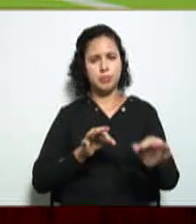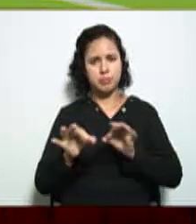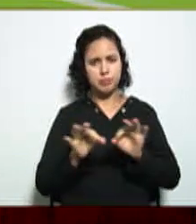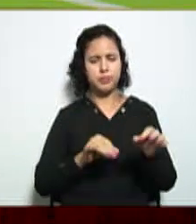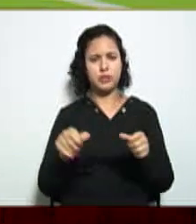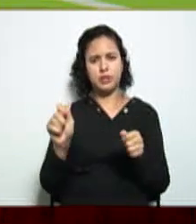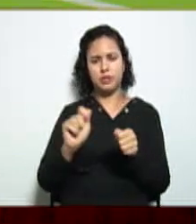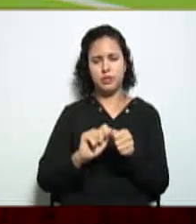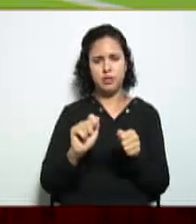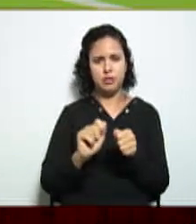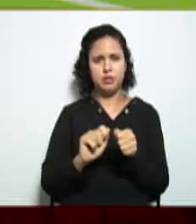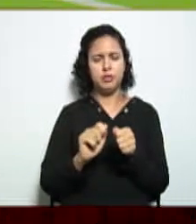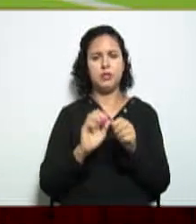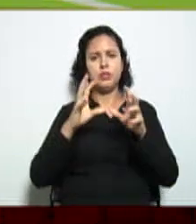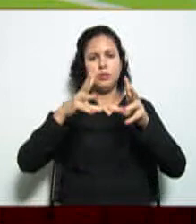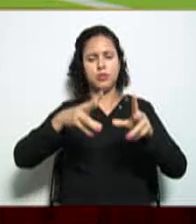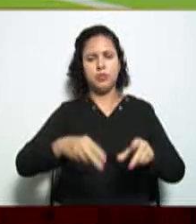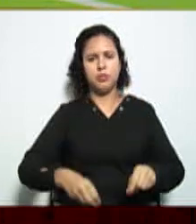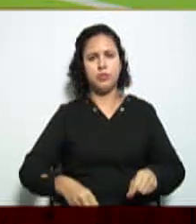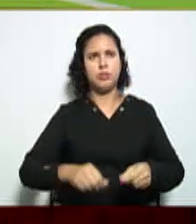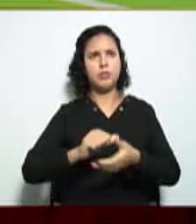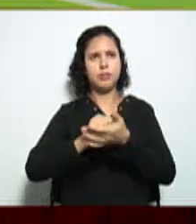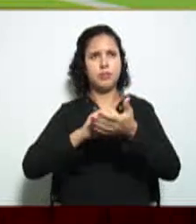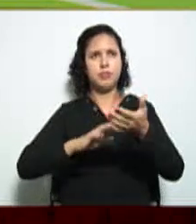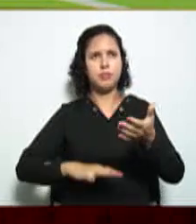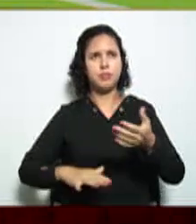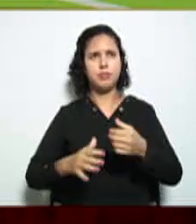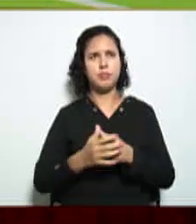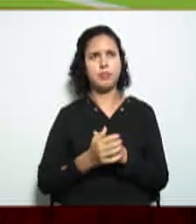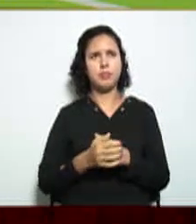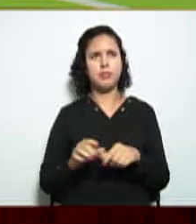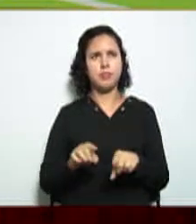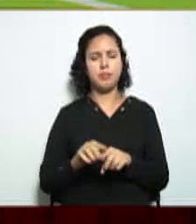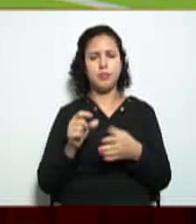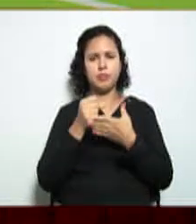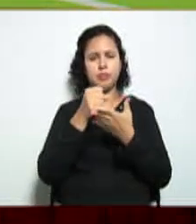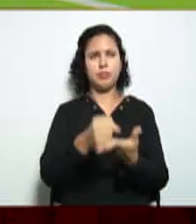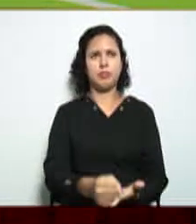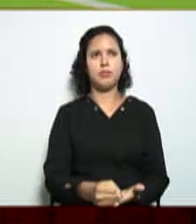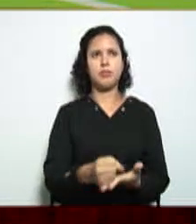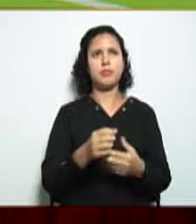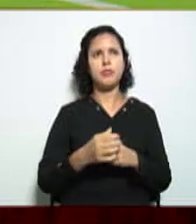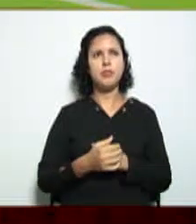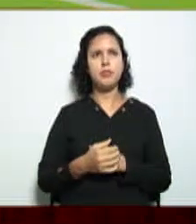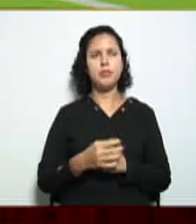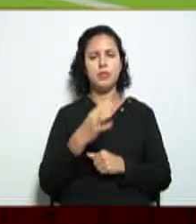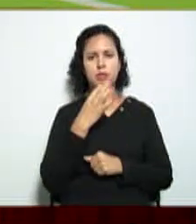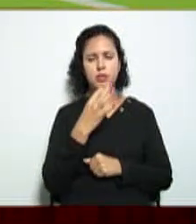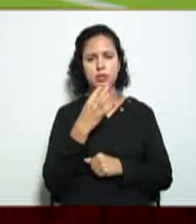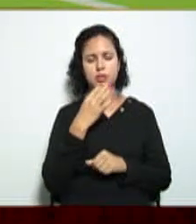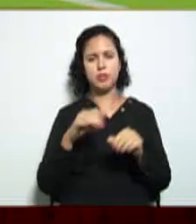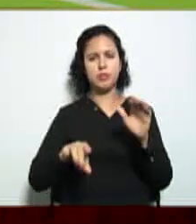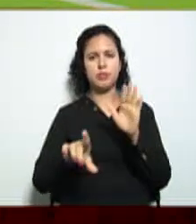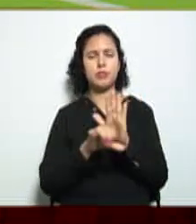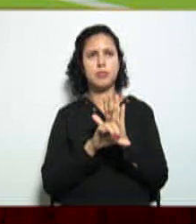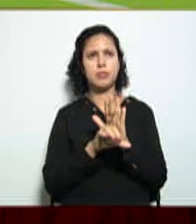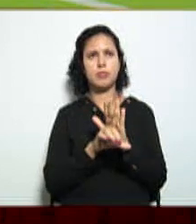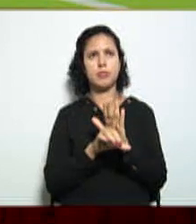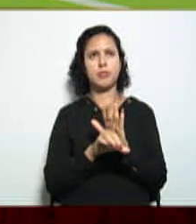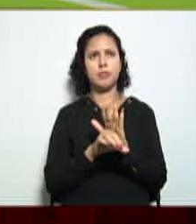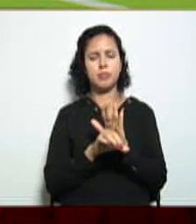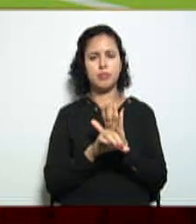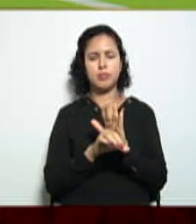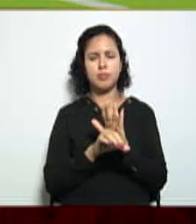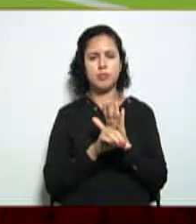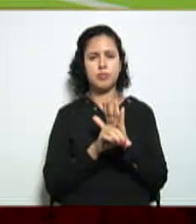executar, né, todas essas atividades que a gente acabou de elencar. Prestar assistência, conhecer a legislação.